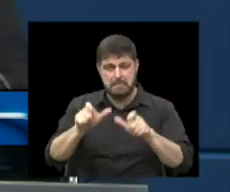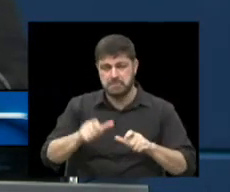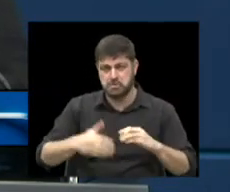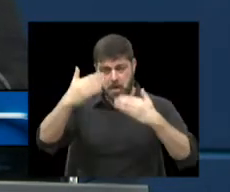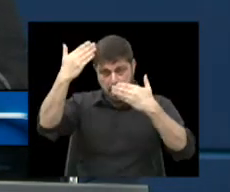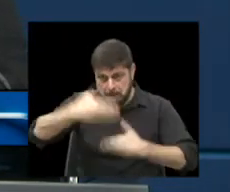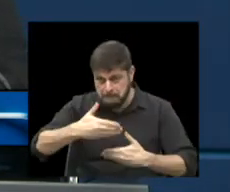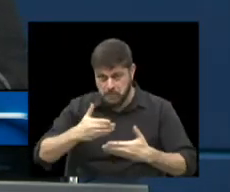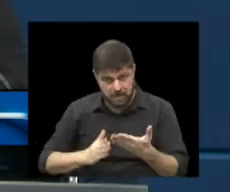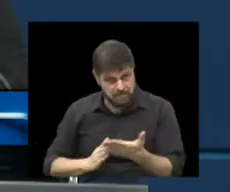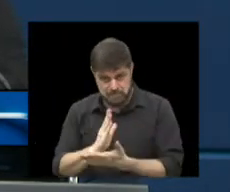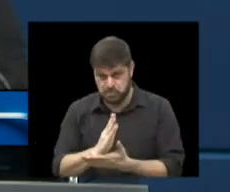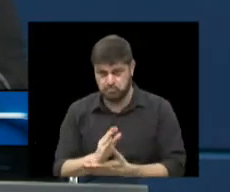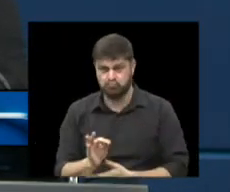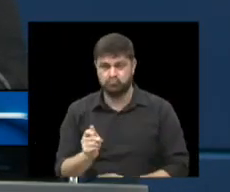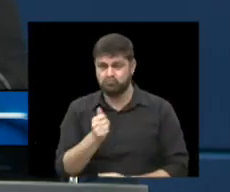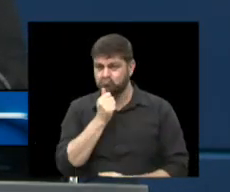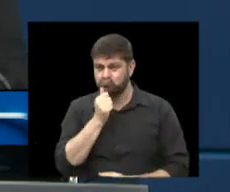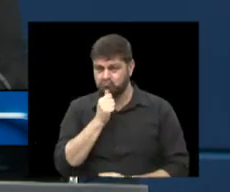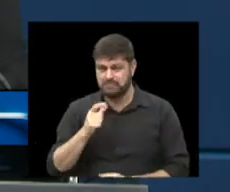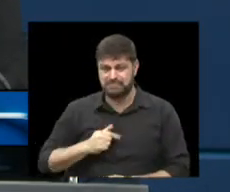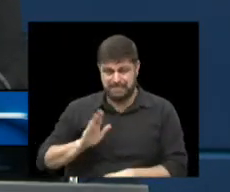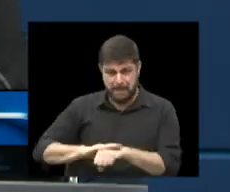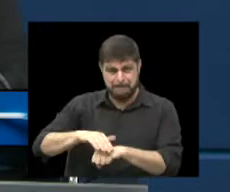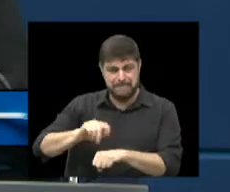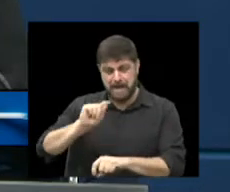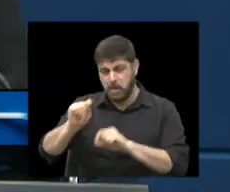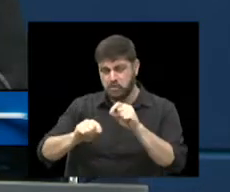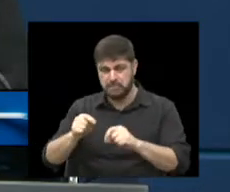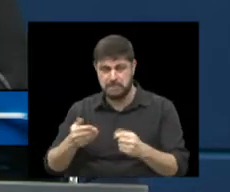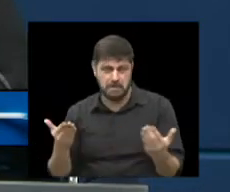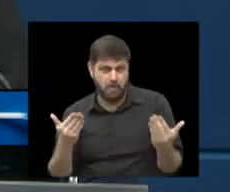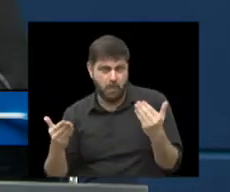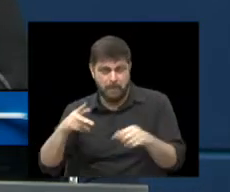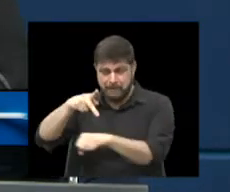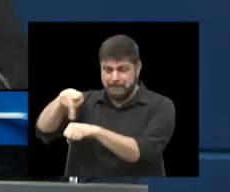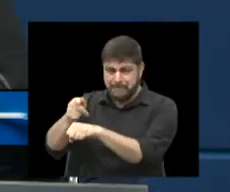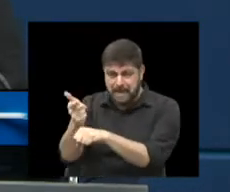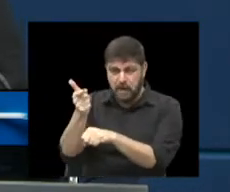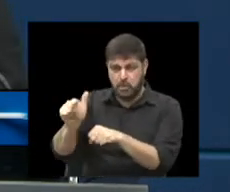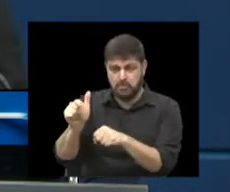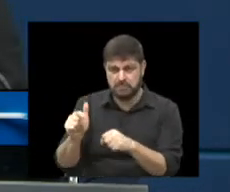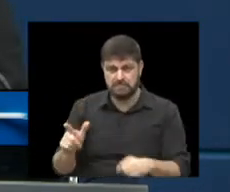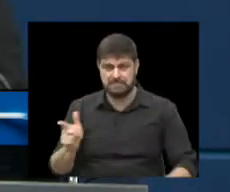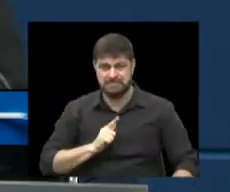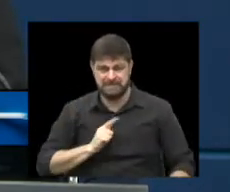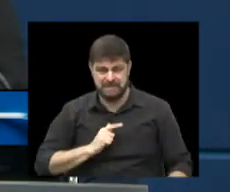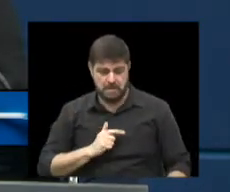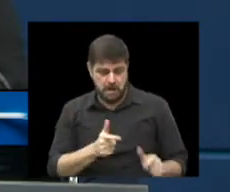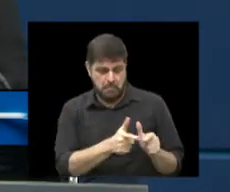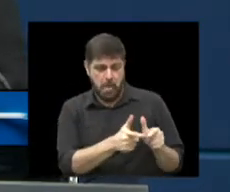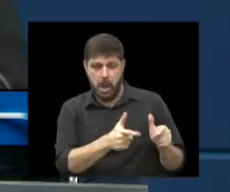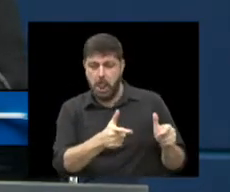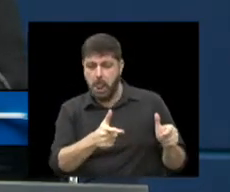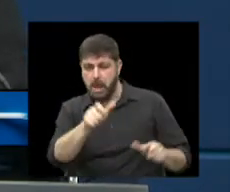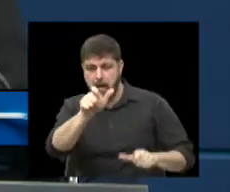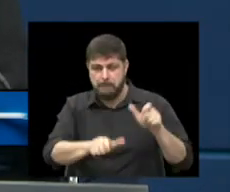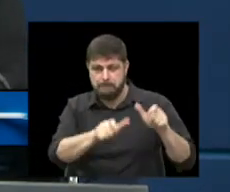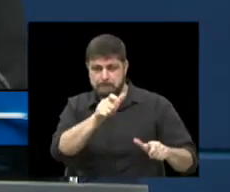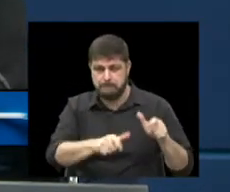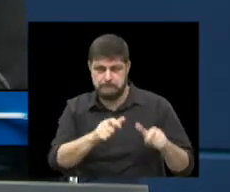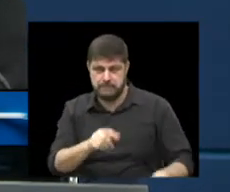que muitos países, né? Então, assim, a gente tem um exagero nos cargos